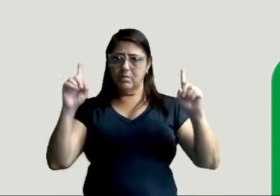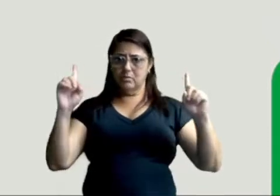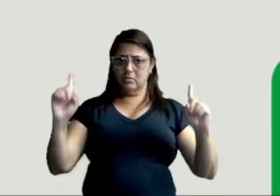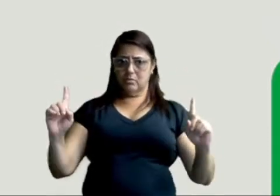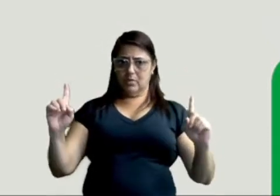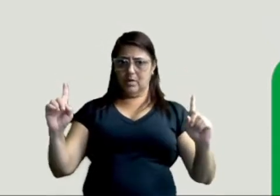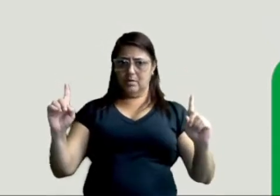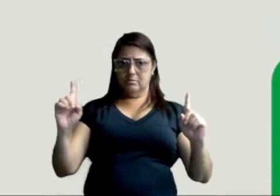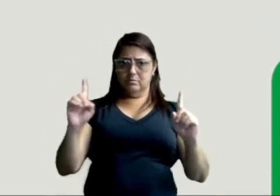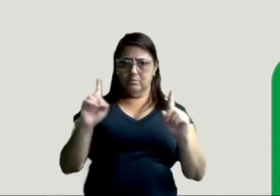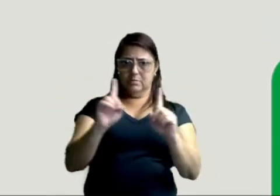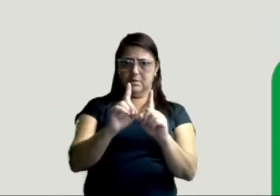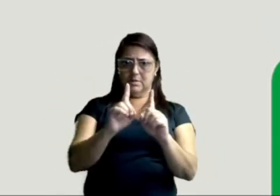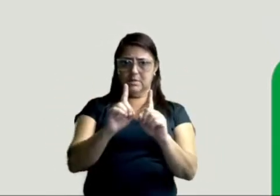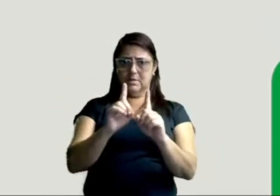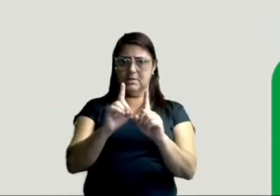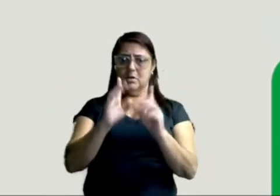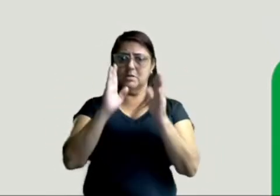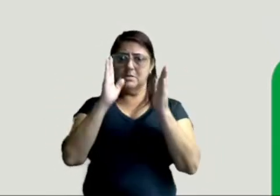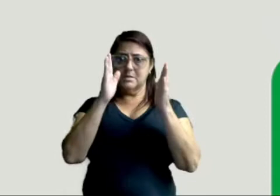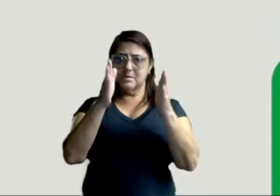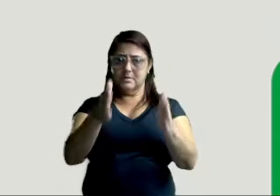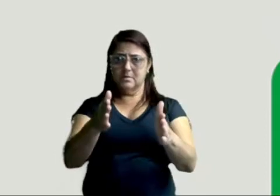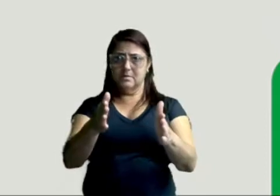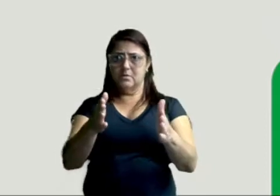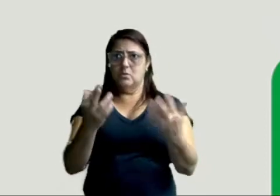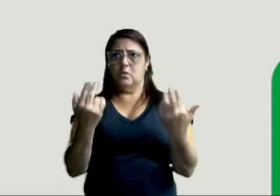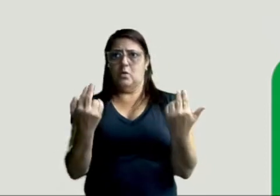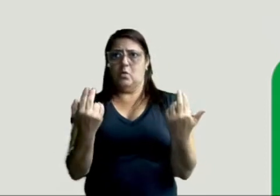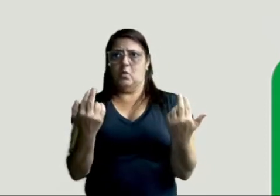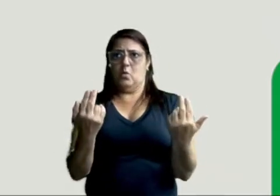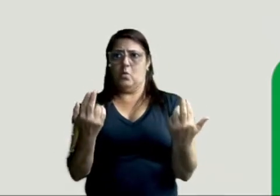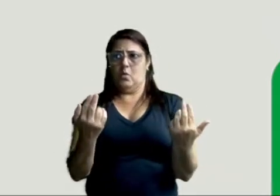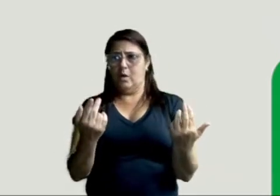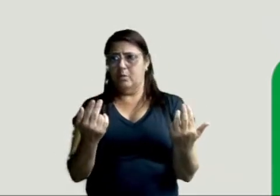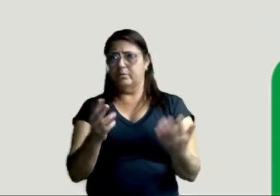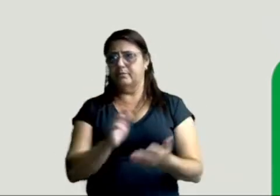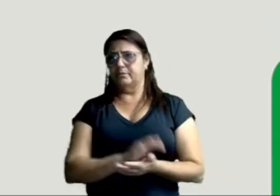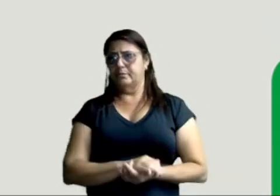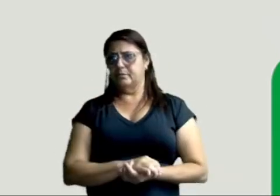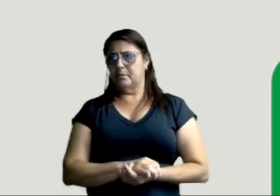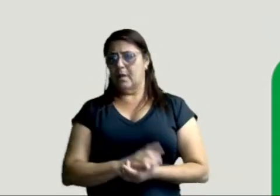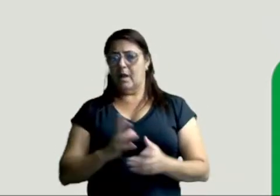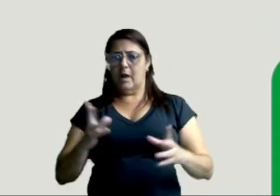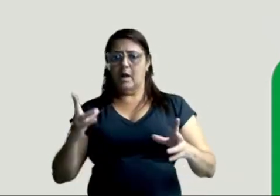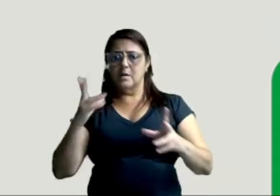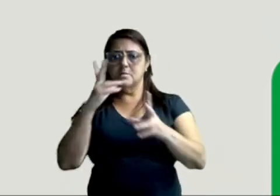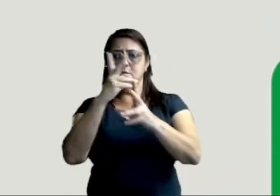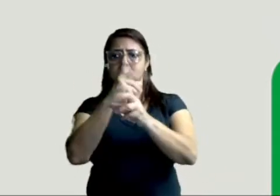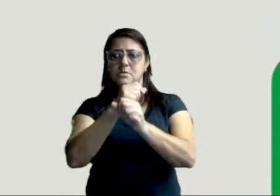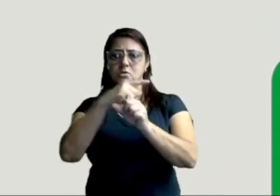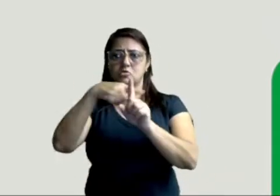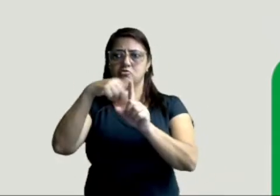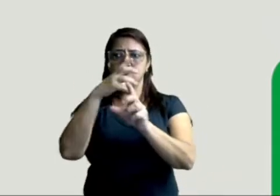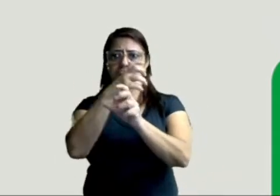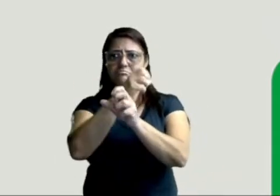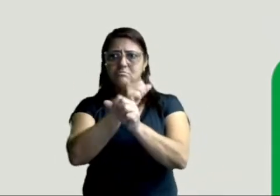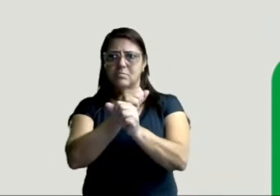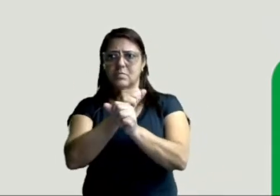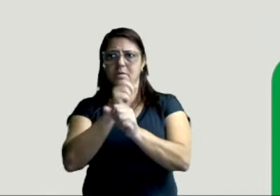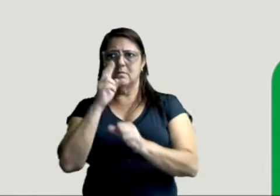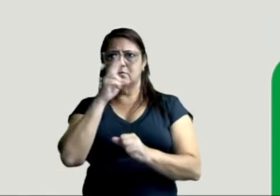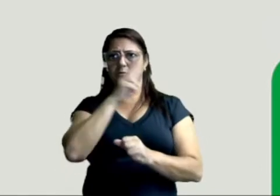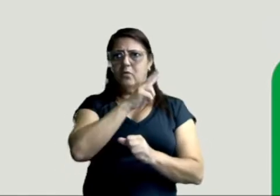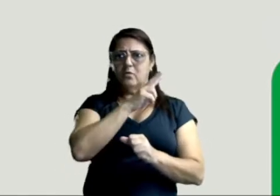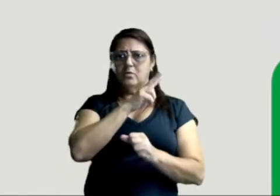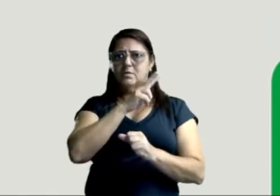direção e no mesmo sentido, a intensidade da força resultante é igual ao quê? A soma das forças. E a direção e o